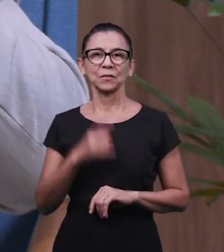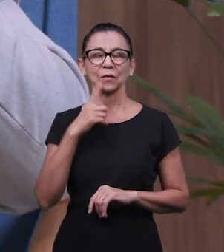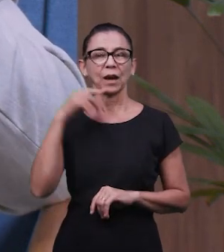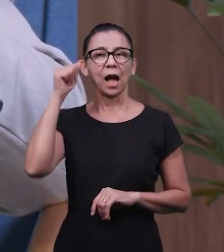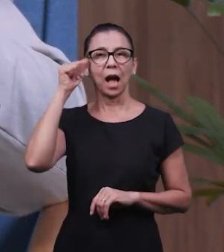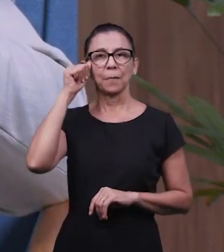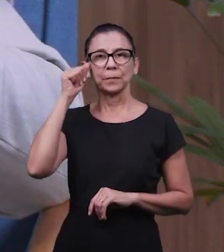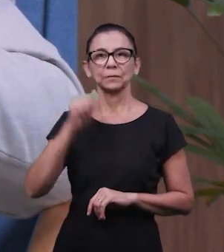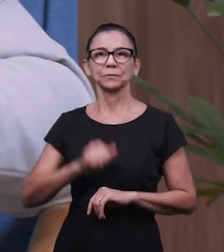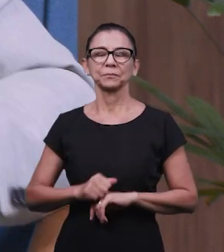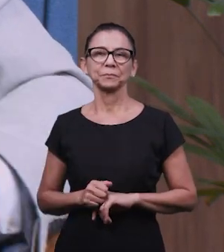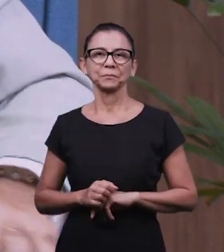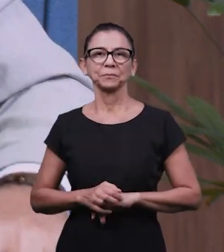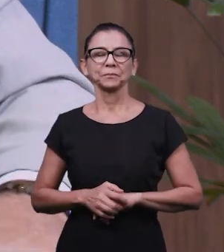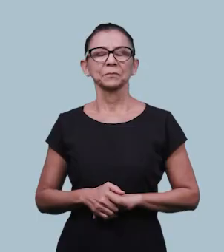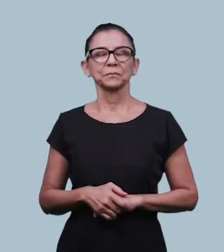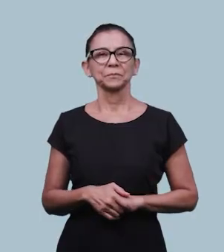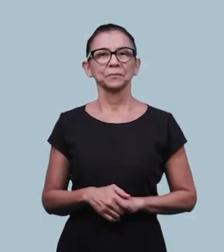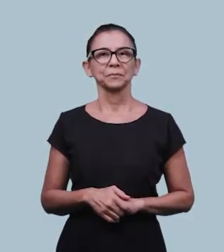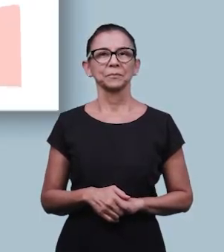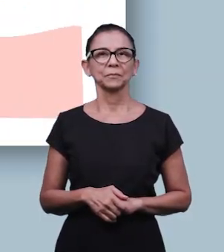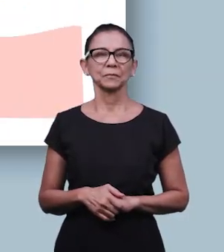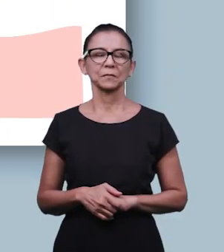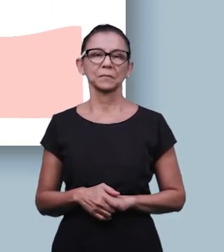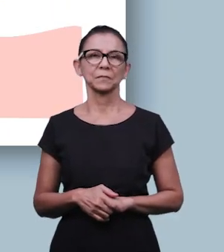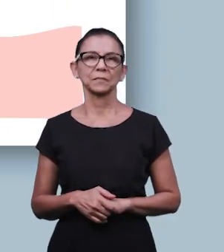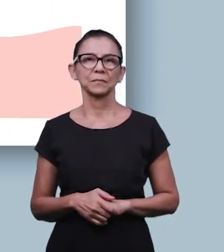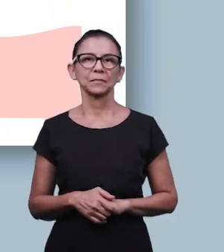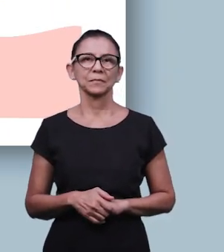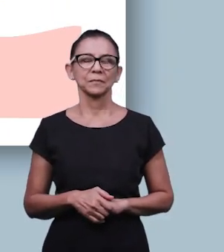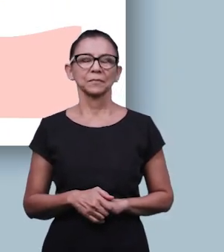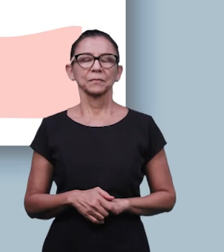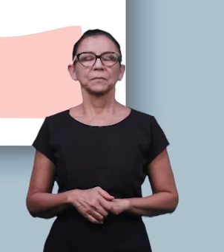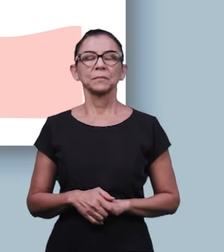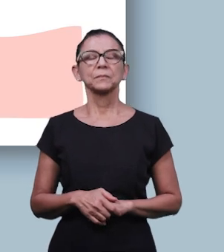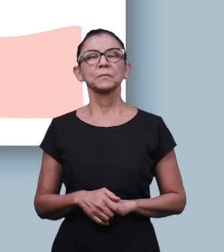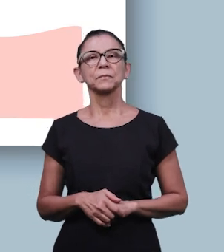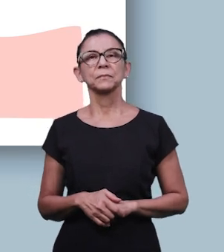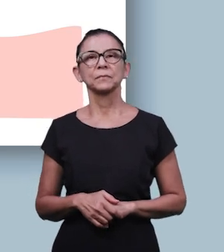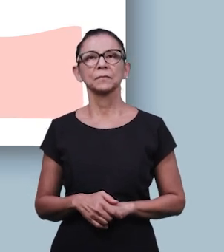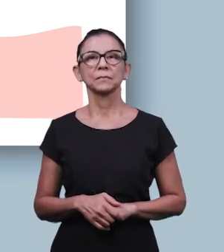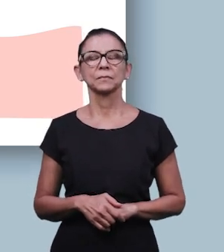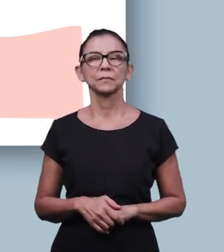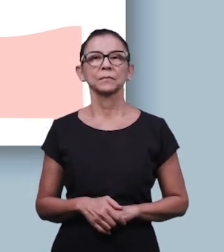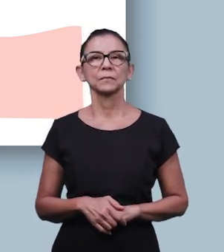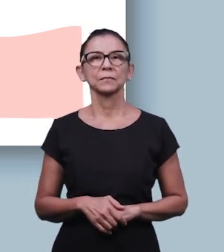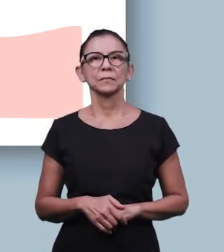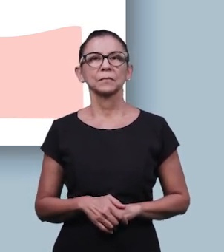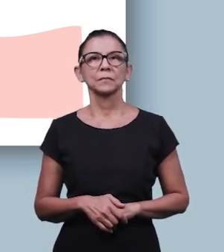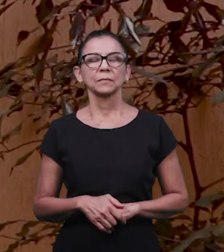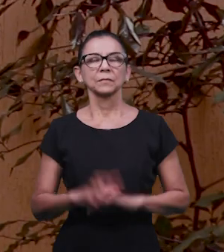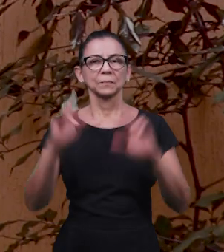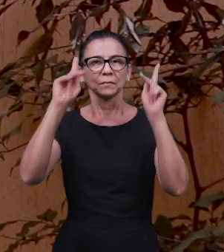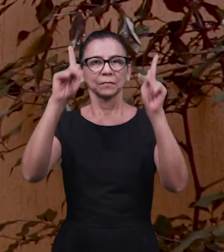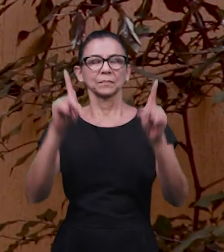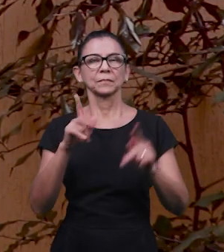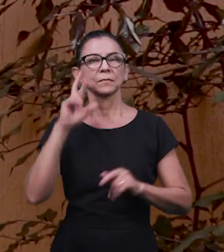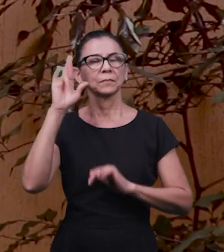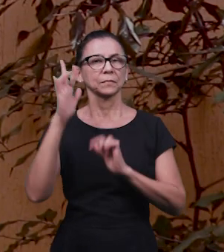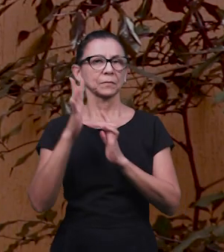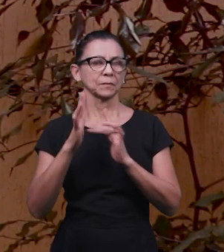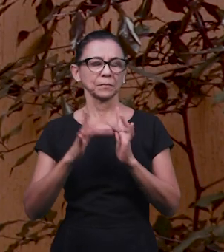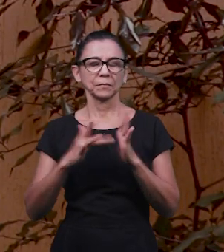professores no momento de lidar com crianças, intermediários ou adolescentes com necessidades especiais. Hoje você vai assistir a doutora